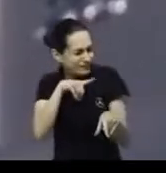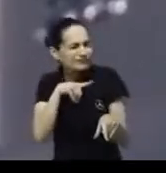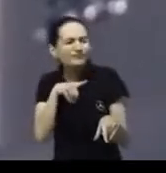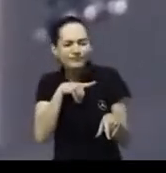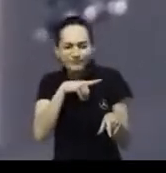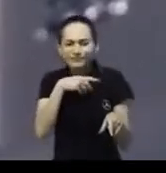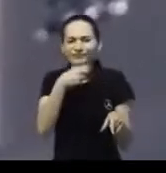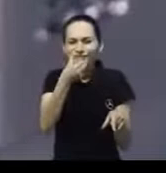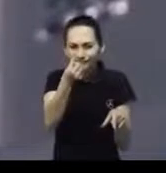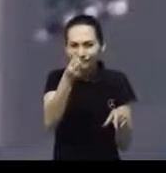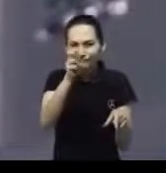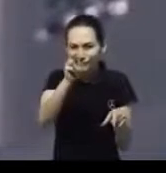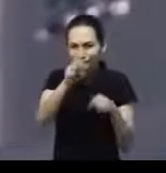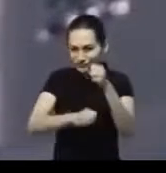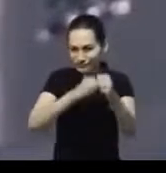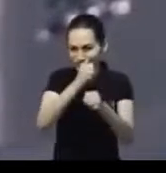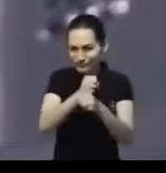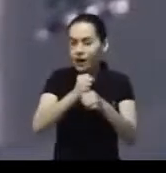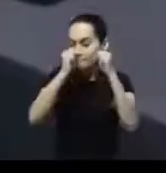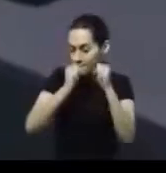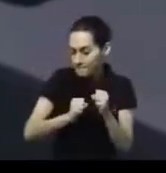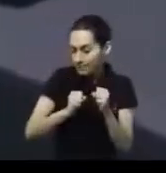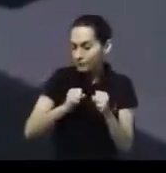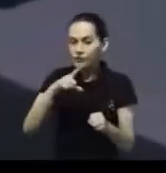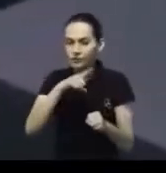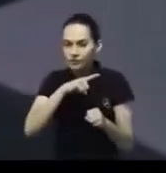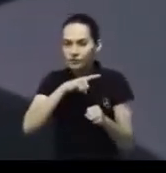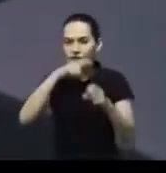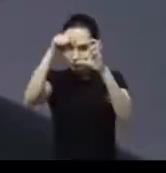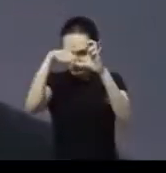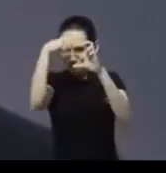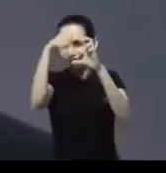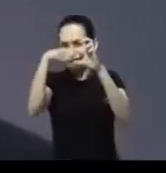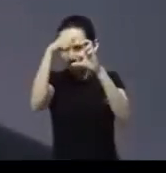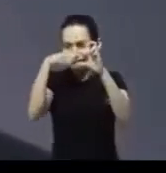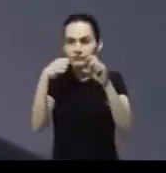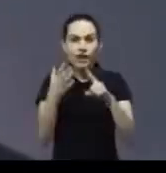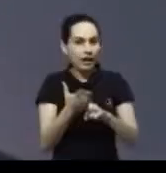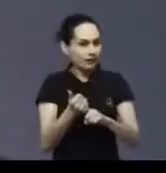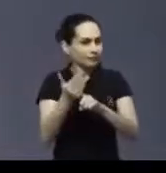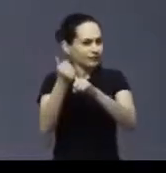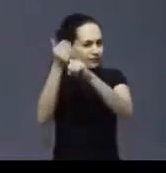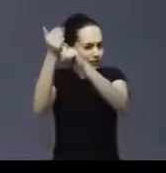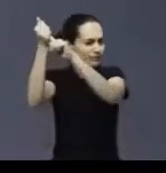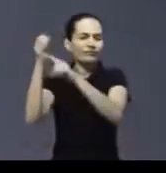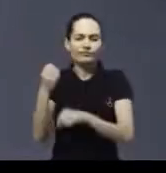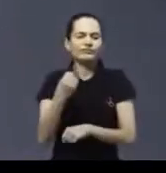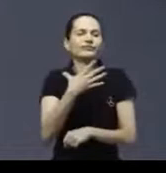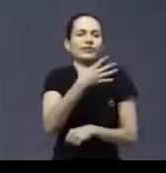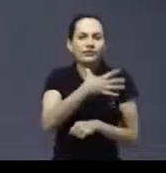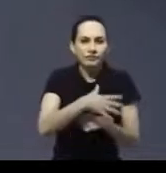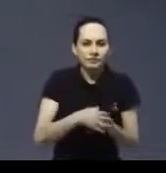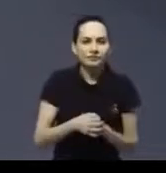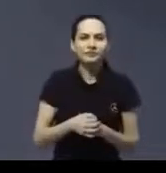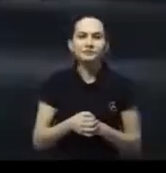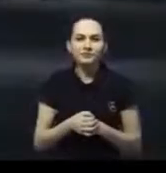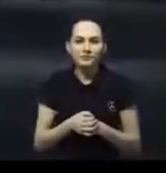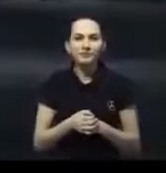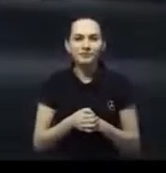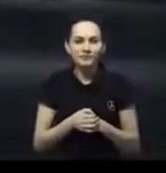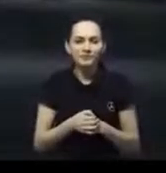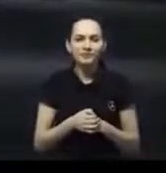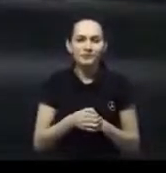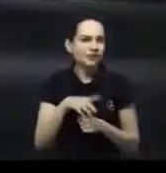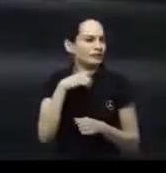65 anos pode ser equipado com Miriam tecnologia de última geração é